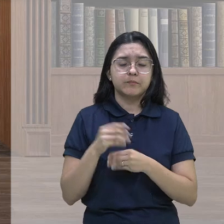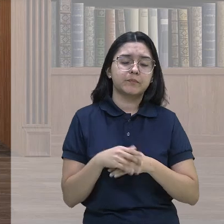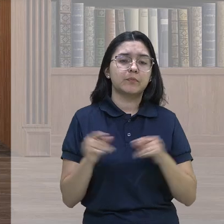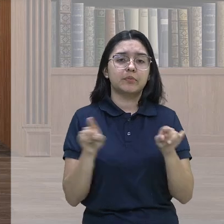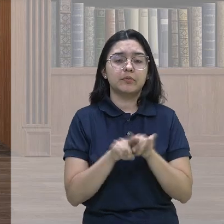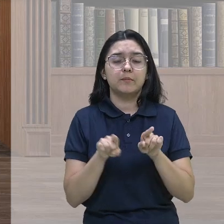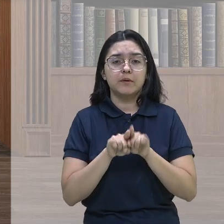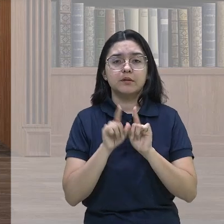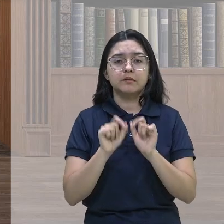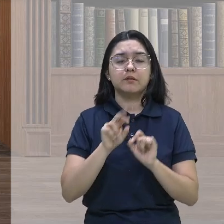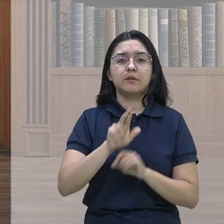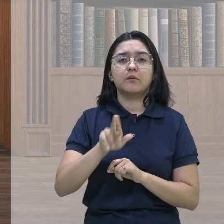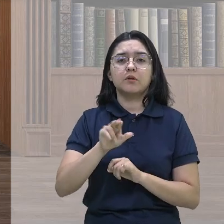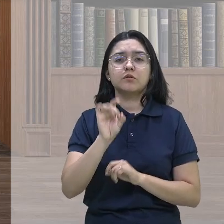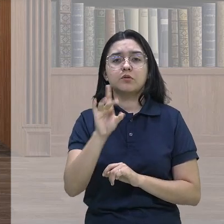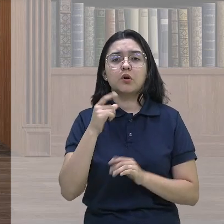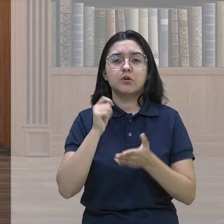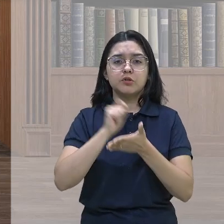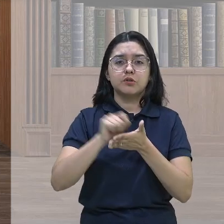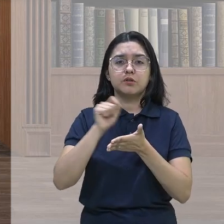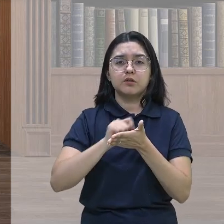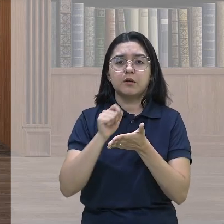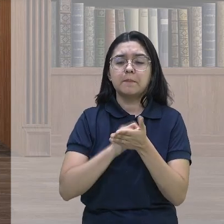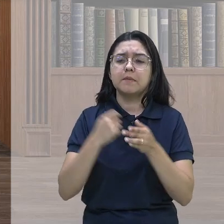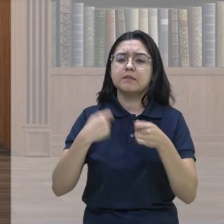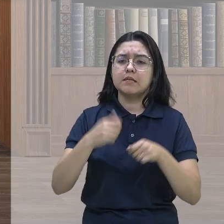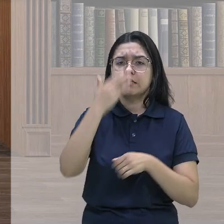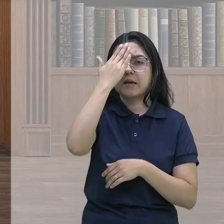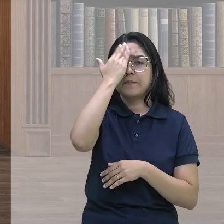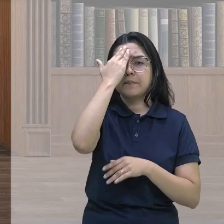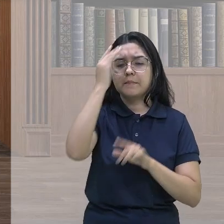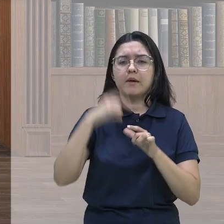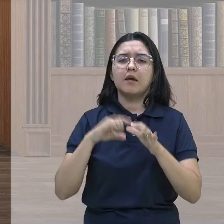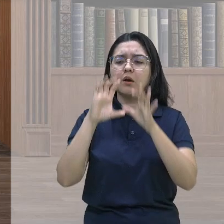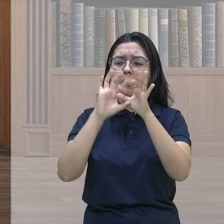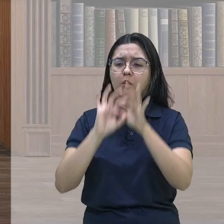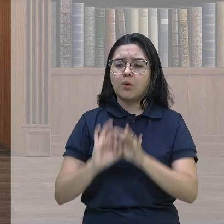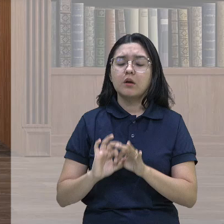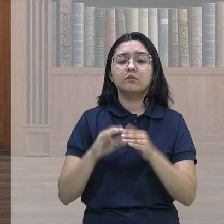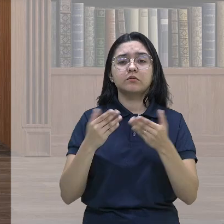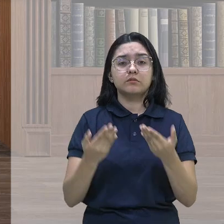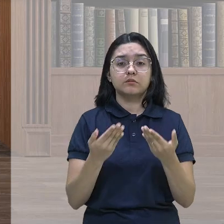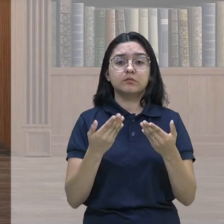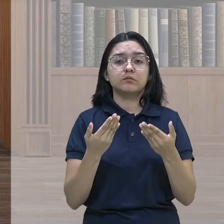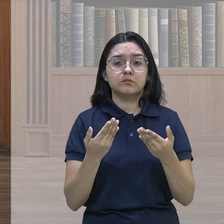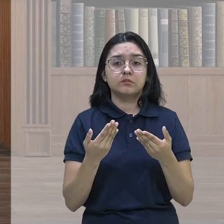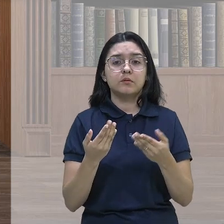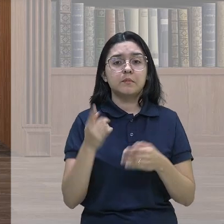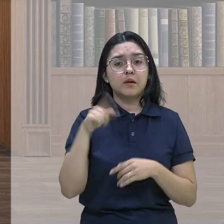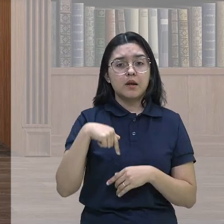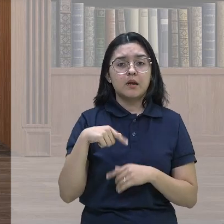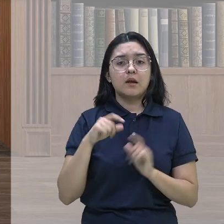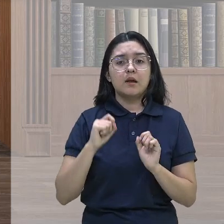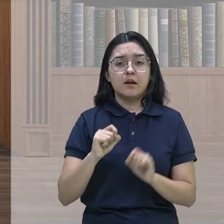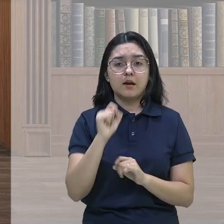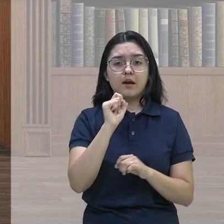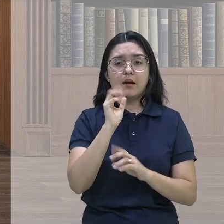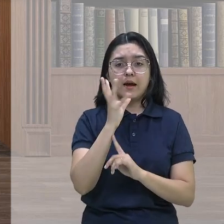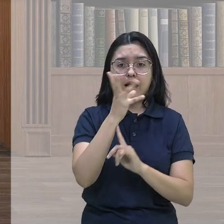só você escrever, você saber como combinar, certo? Para ser considerada